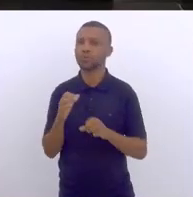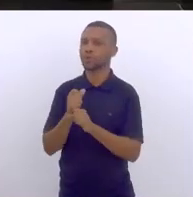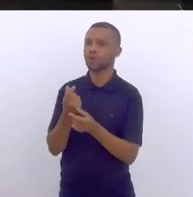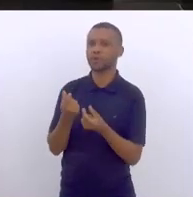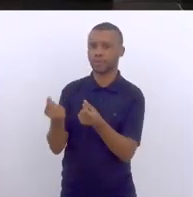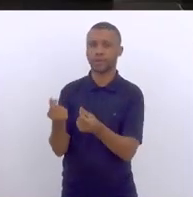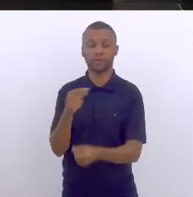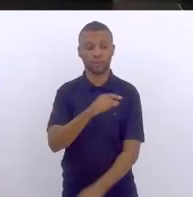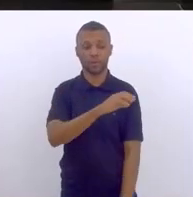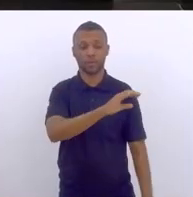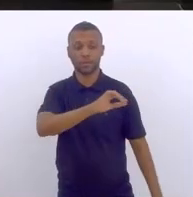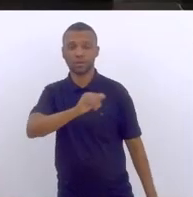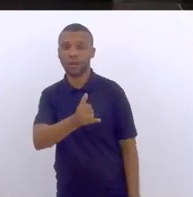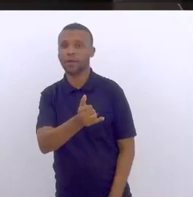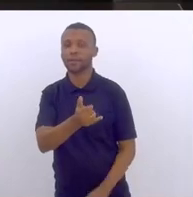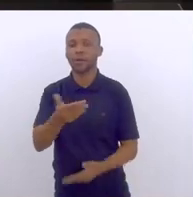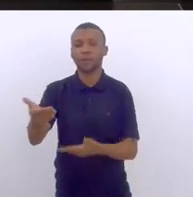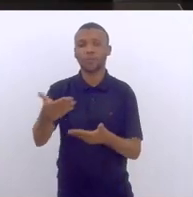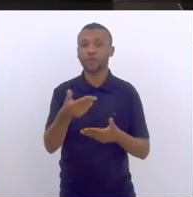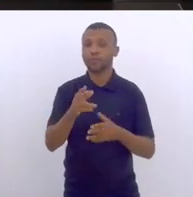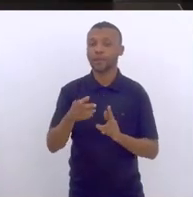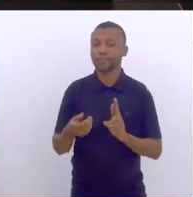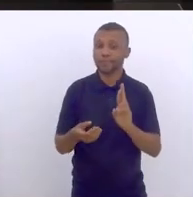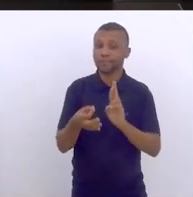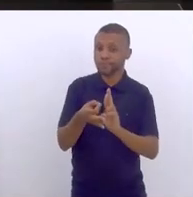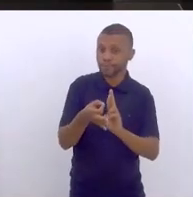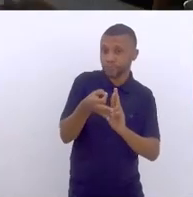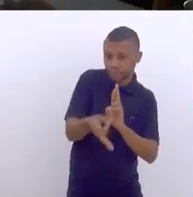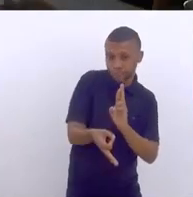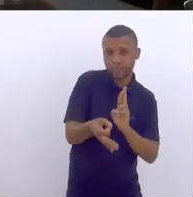Constituição e Justiça, deputado Luiz Paulo.